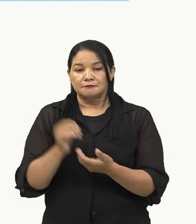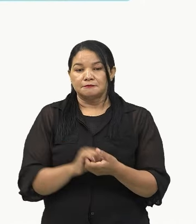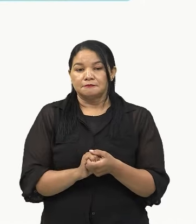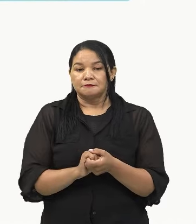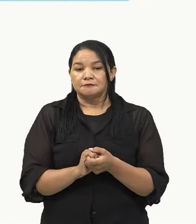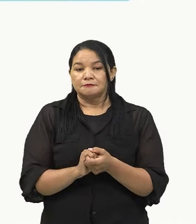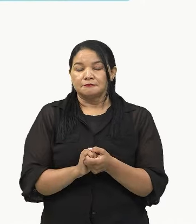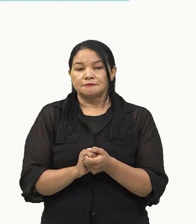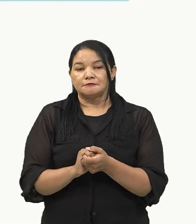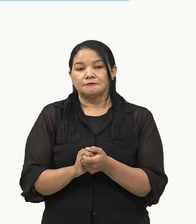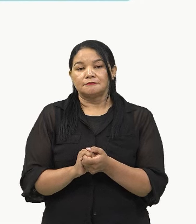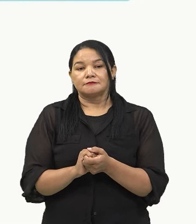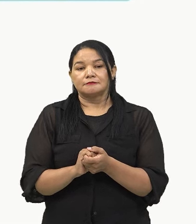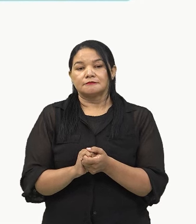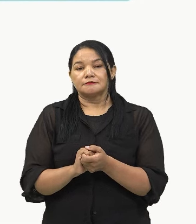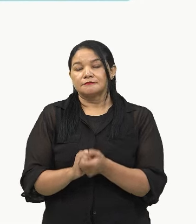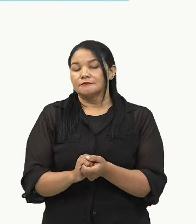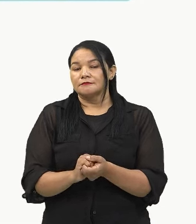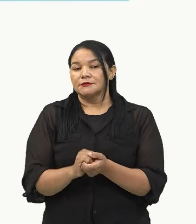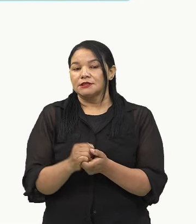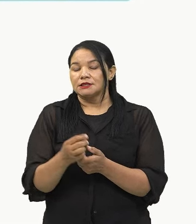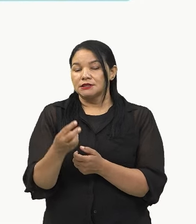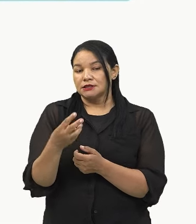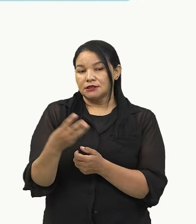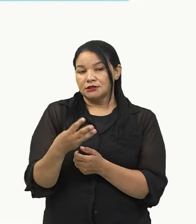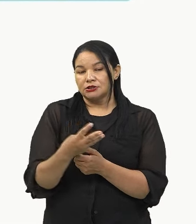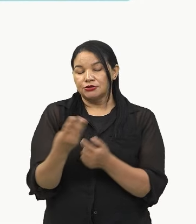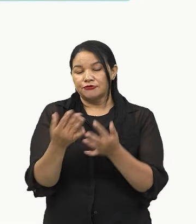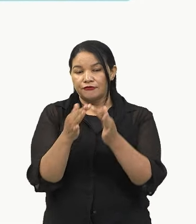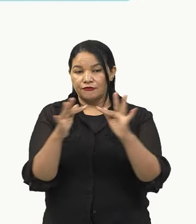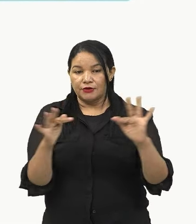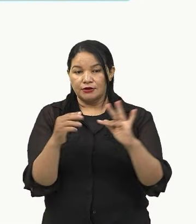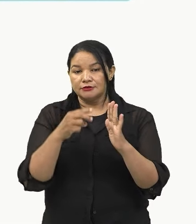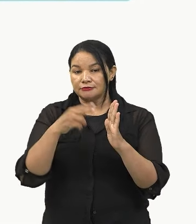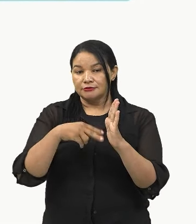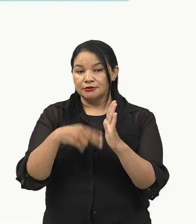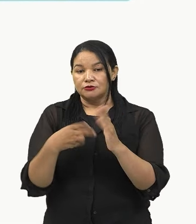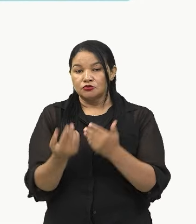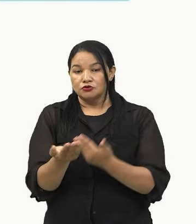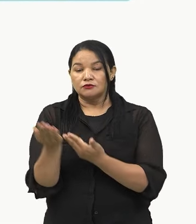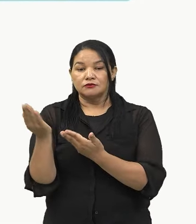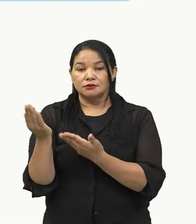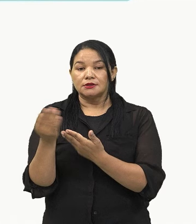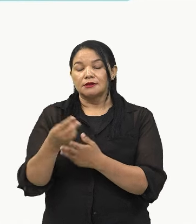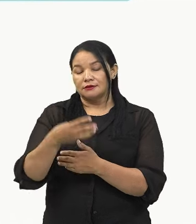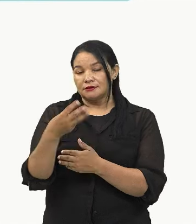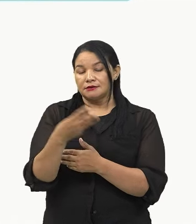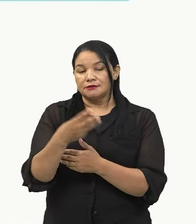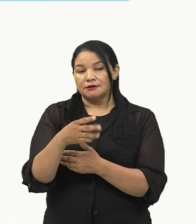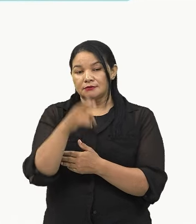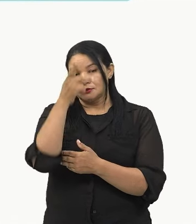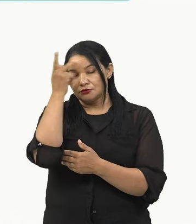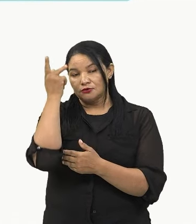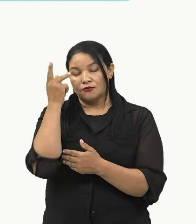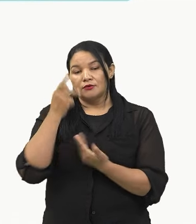hacerte um tatuaje. Na nossa terceira frase, mi mamá, terceira pessoa. Então, mi mamá